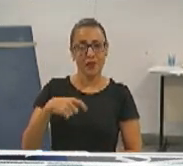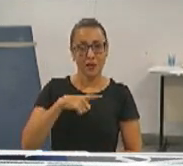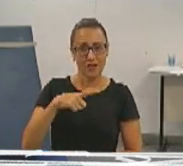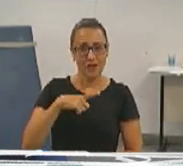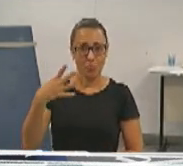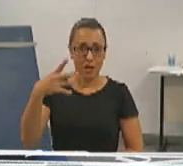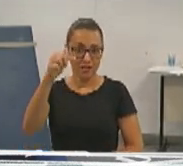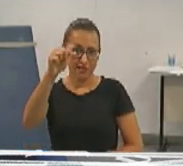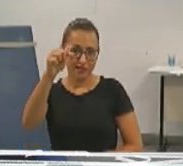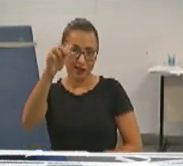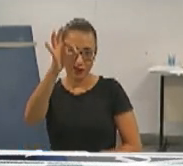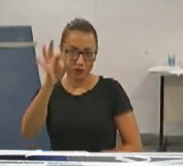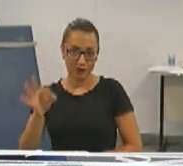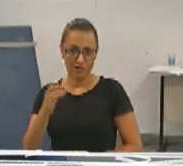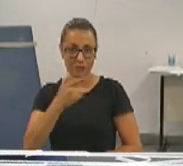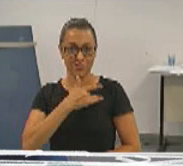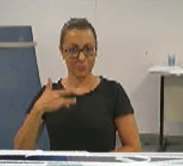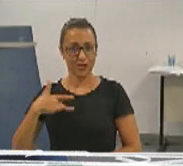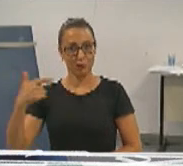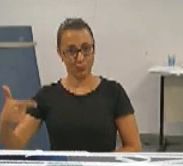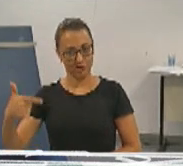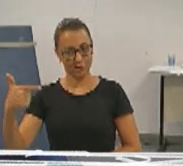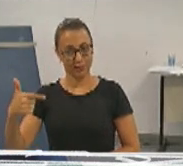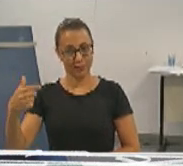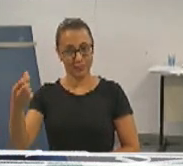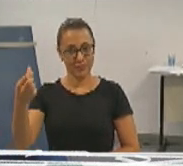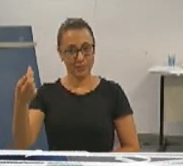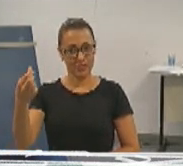saúde, em segundo, com